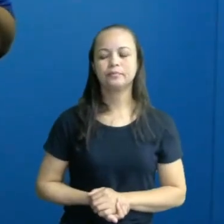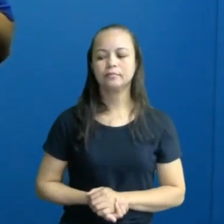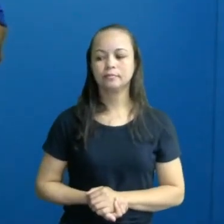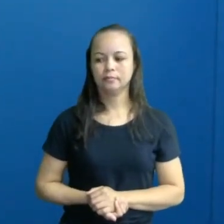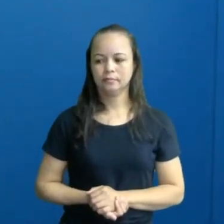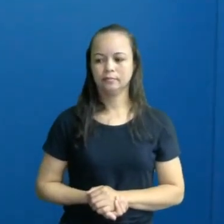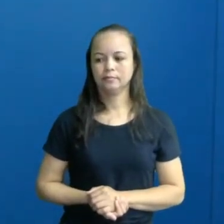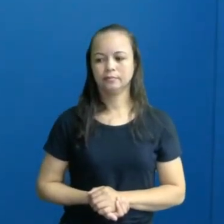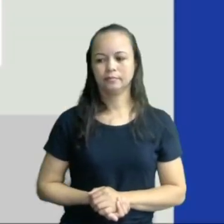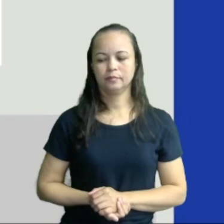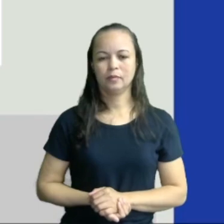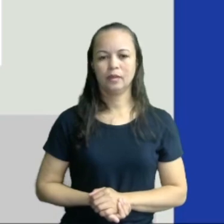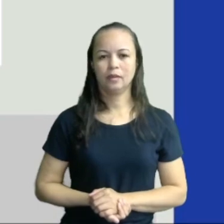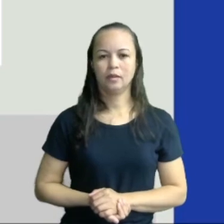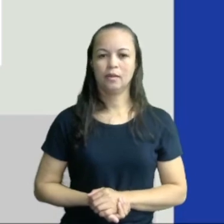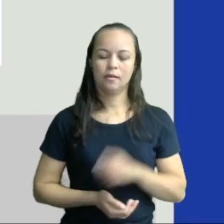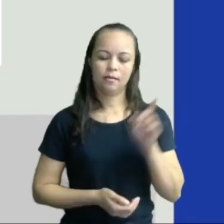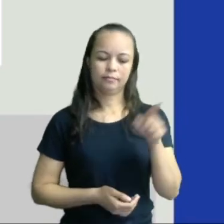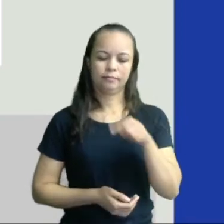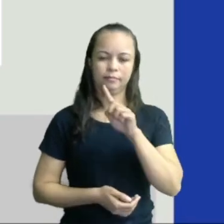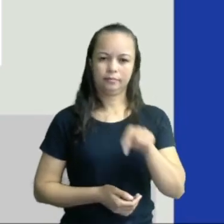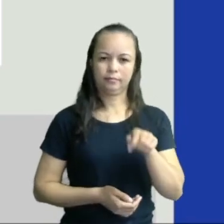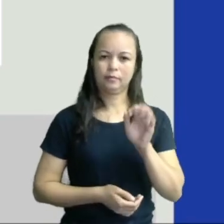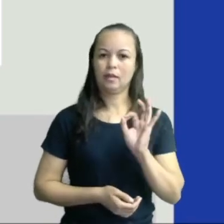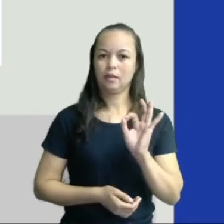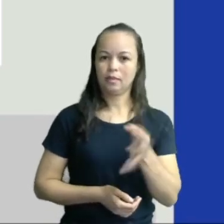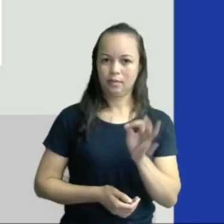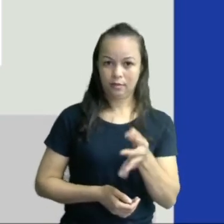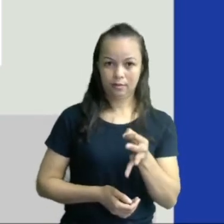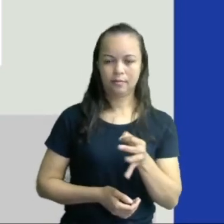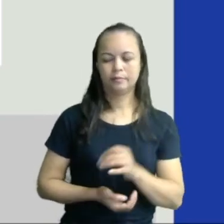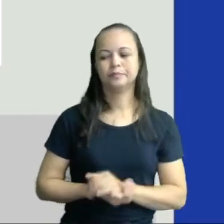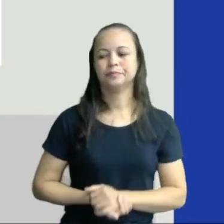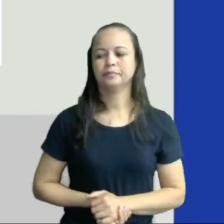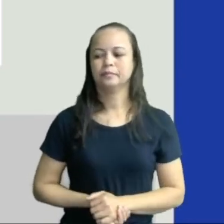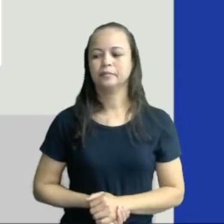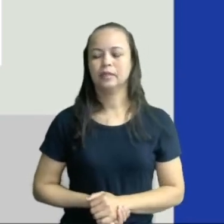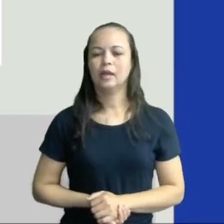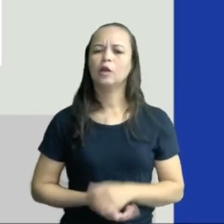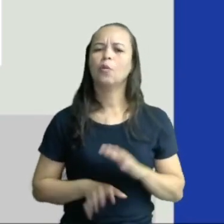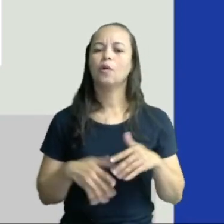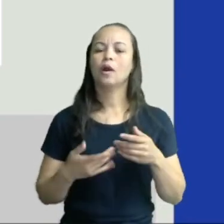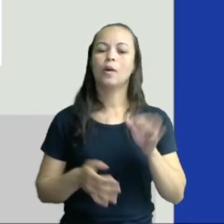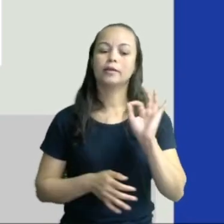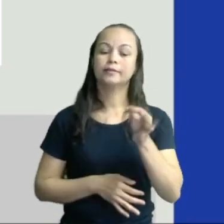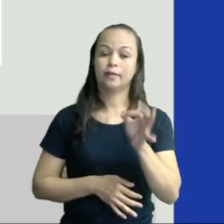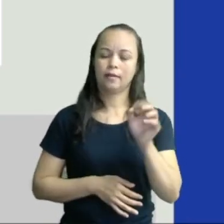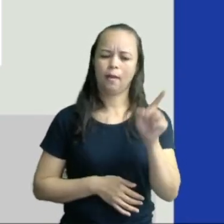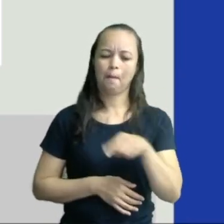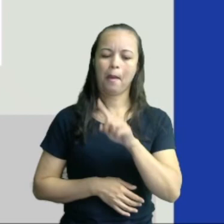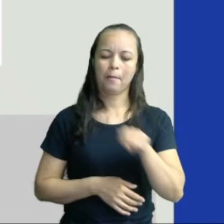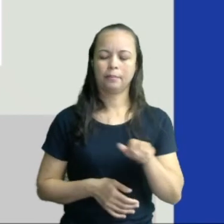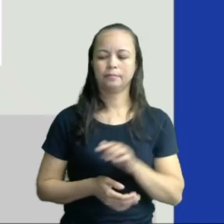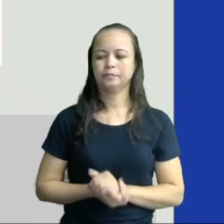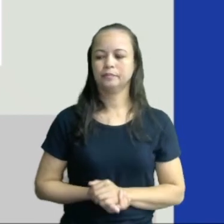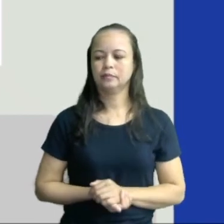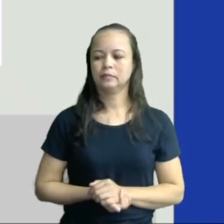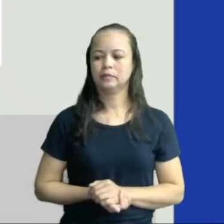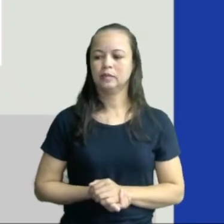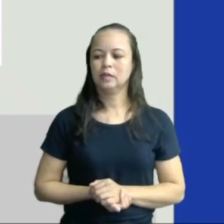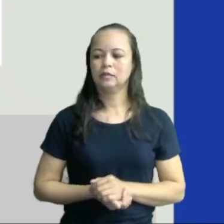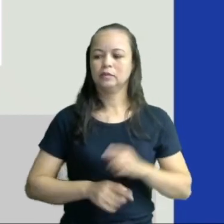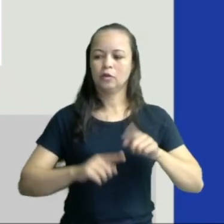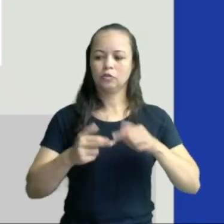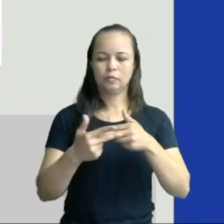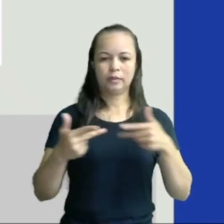Preste atenção. Assinale a alternativa correta, tá? A gente quer saber qual é a certa. São os